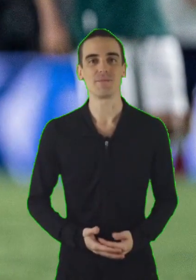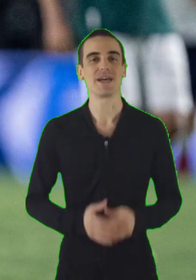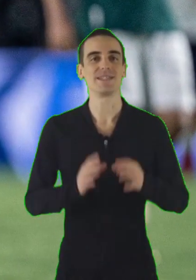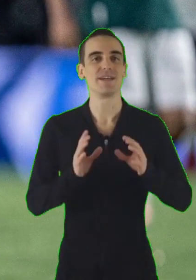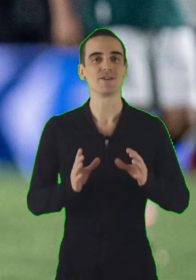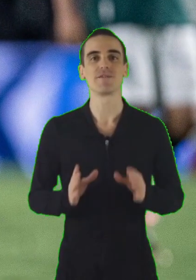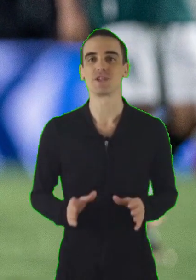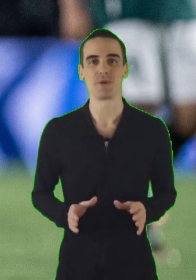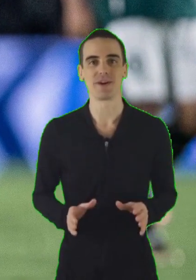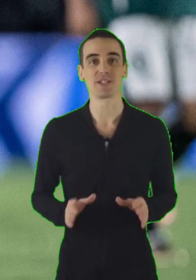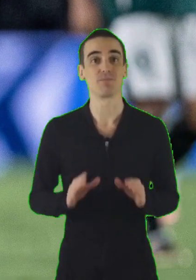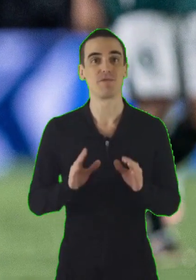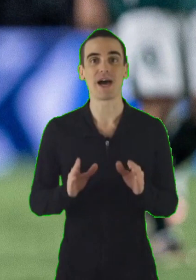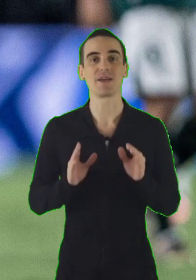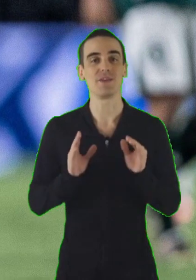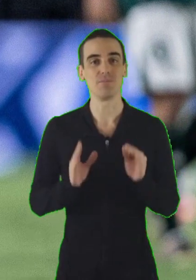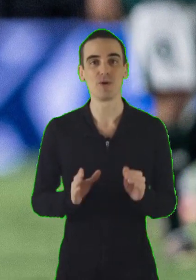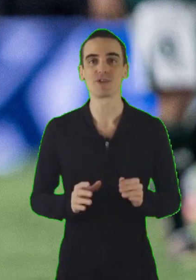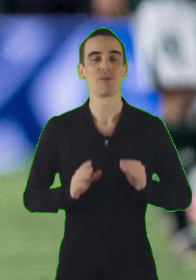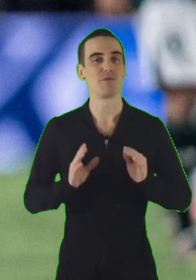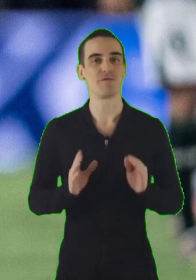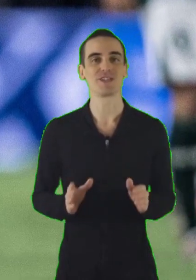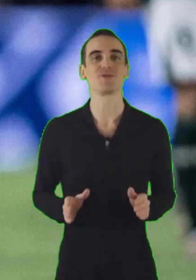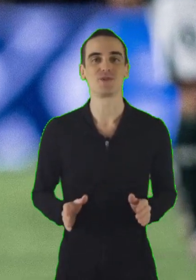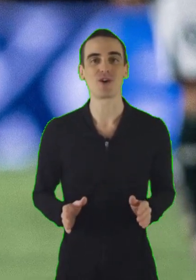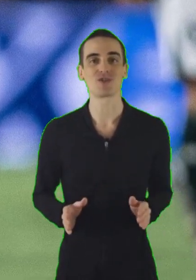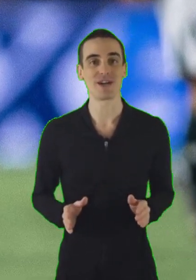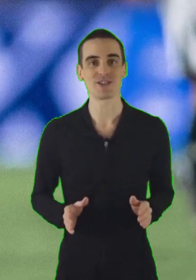Se inscreva no canal, pois a qualquer momento te atualizo com mais novidades sobre o Cruzeiro.